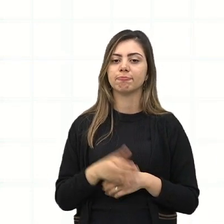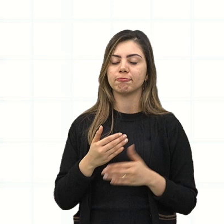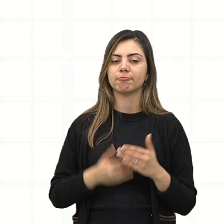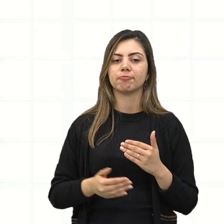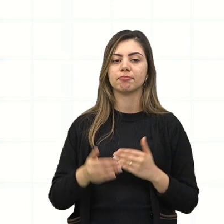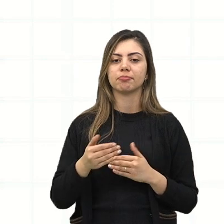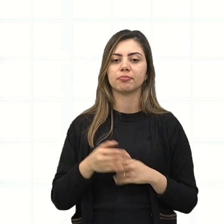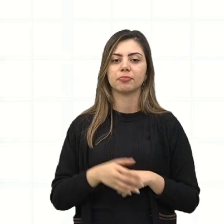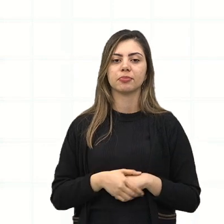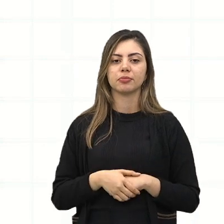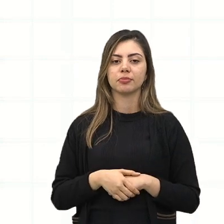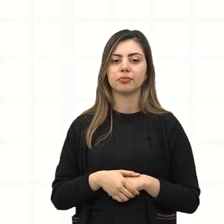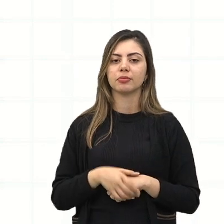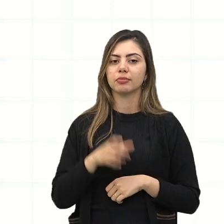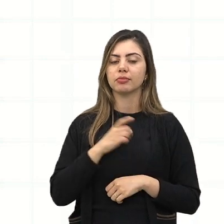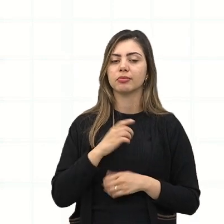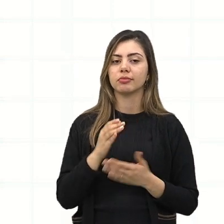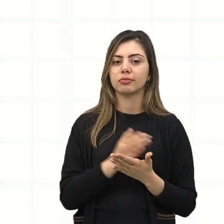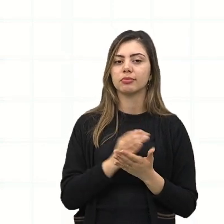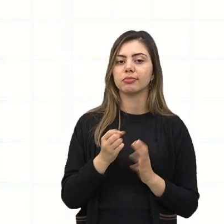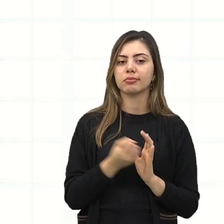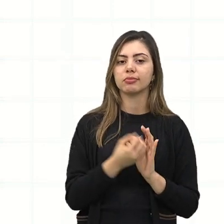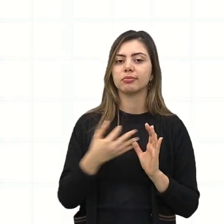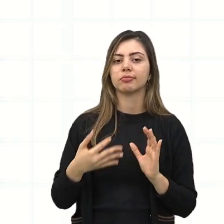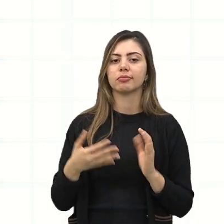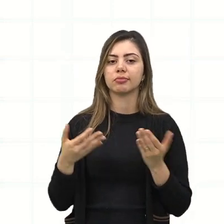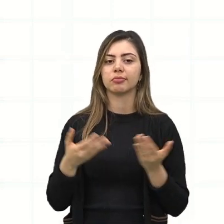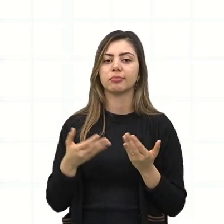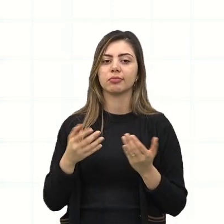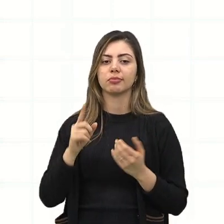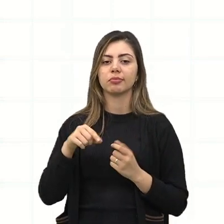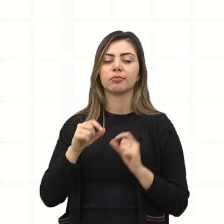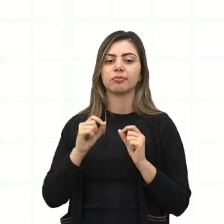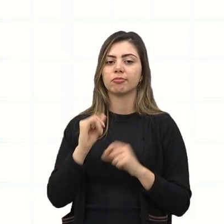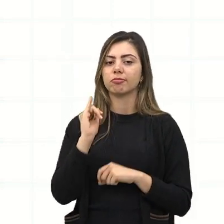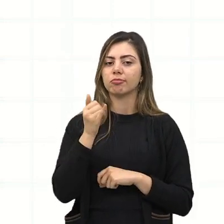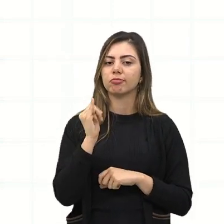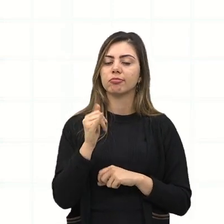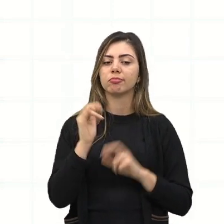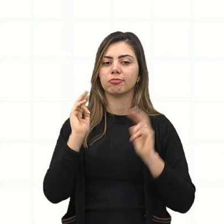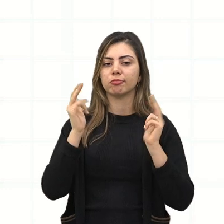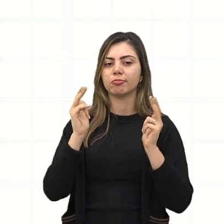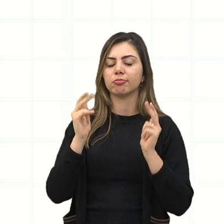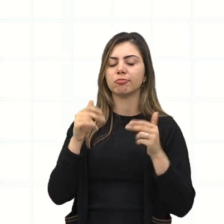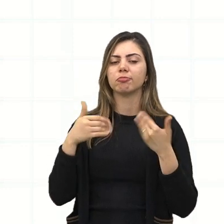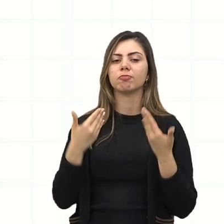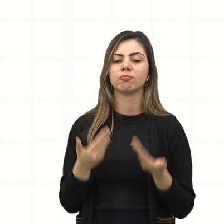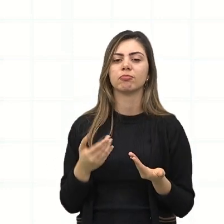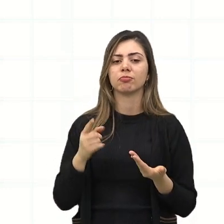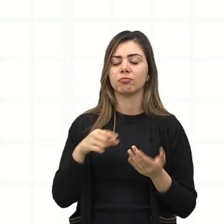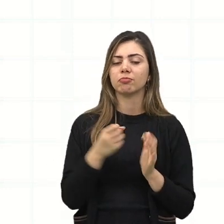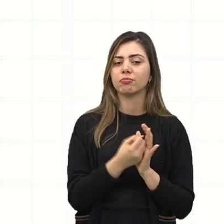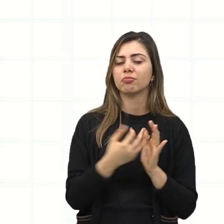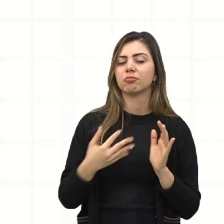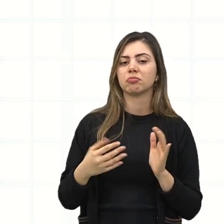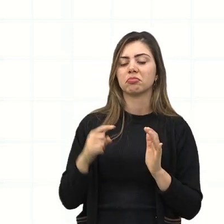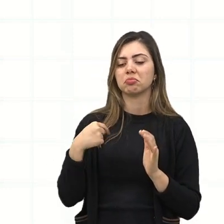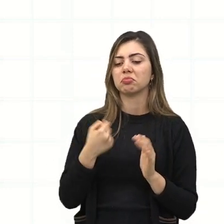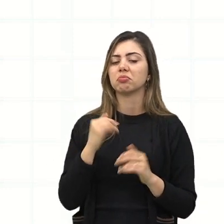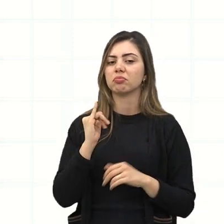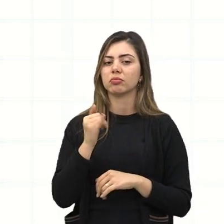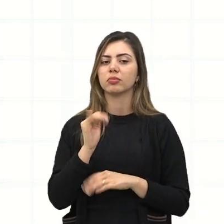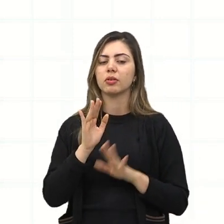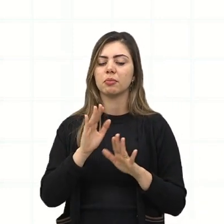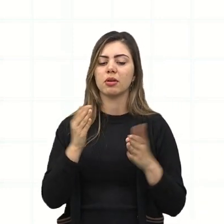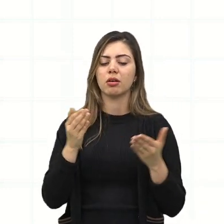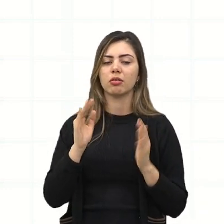Continuando, a gente tem então alguns elementos dessa narrativa de aventura. E que são elementos da narrativa no geral, mas ao mesmo tempo, como a gente está focando